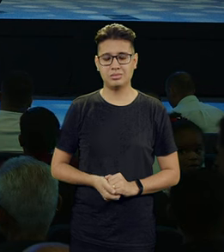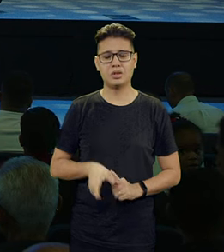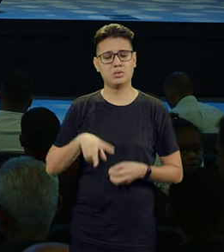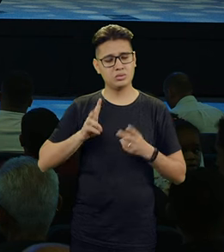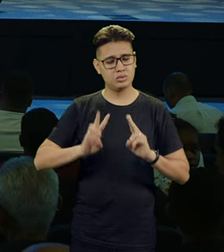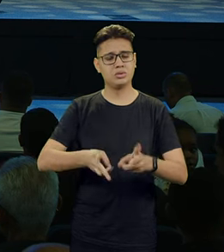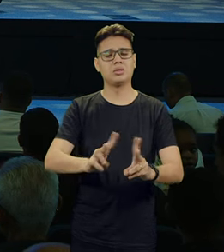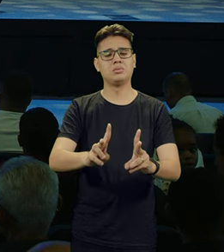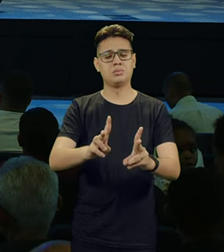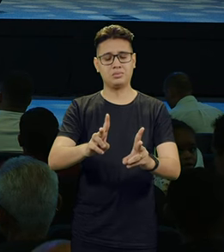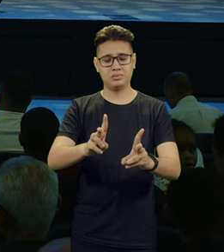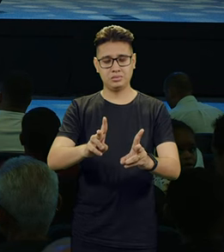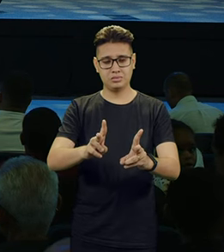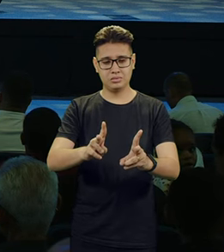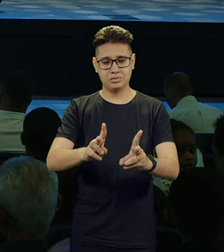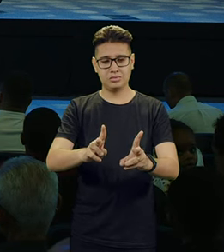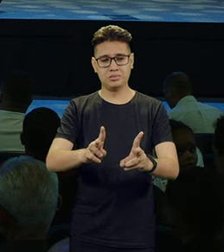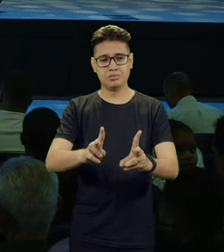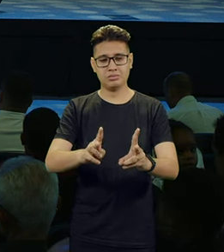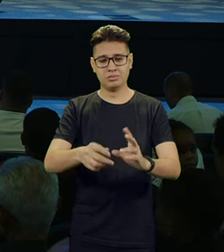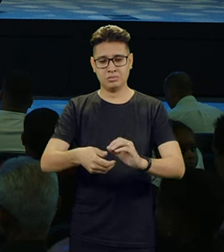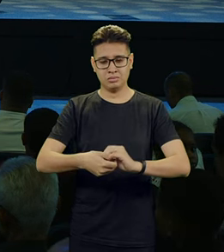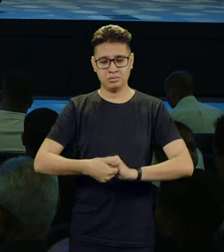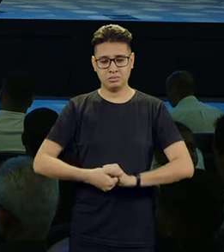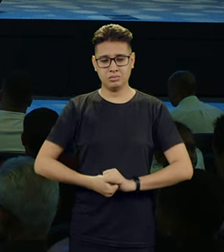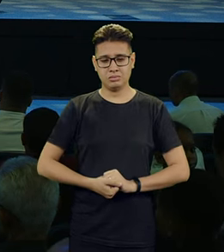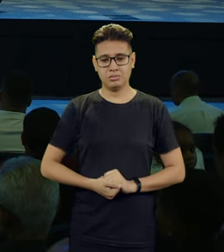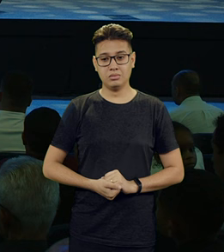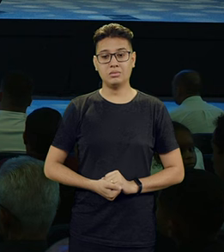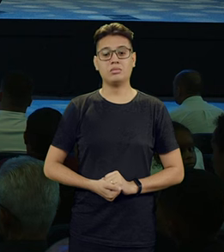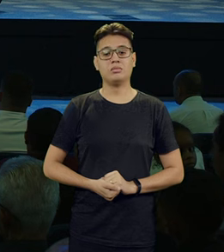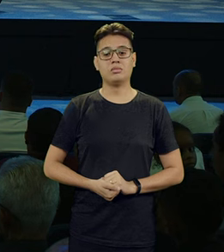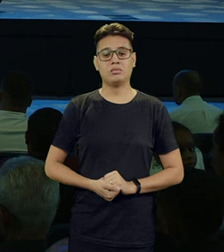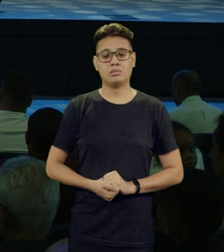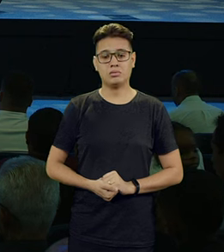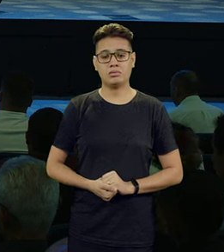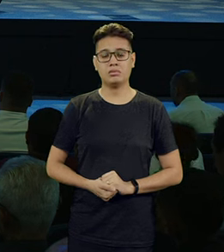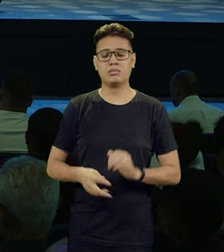Sempre. Isso é de Deus.